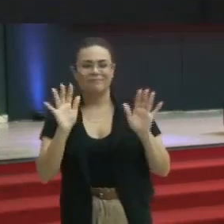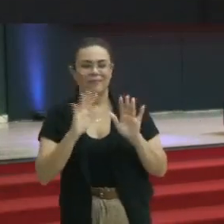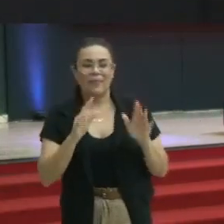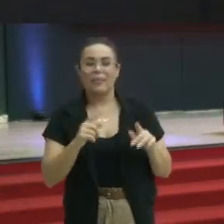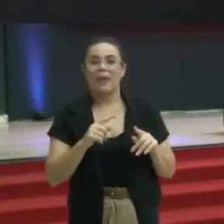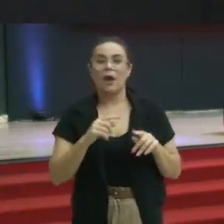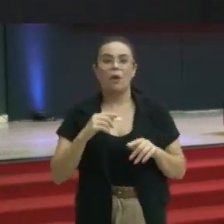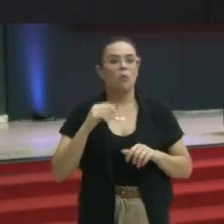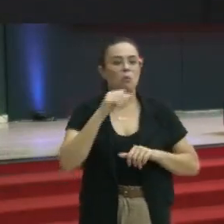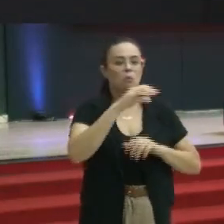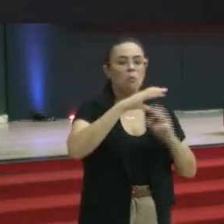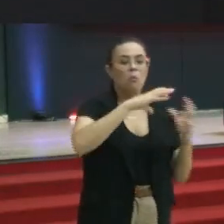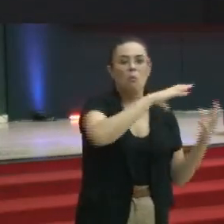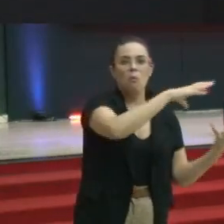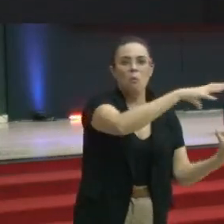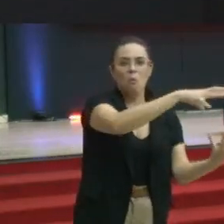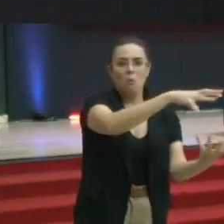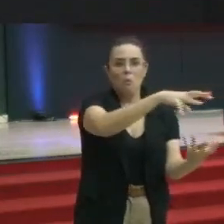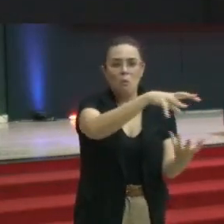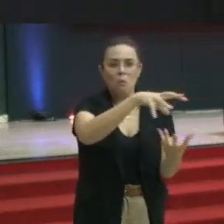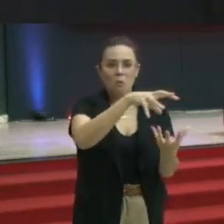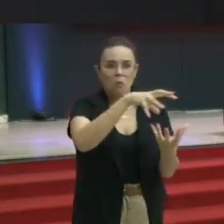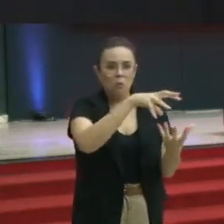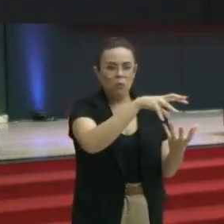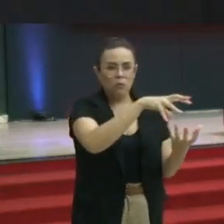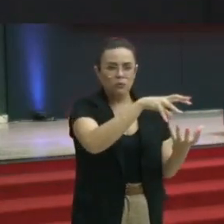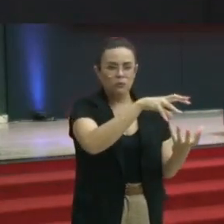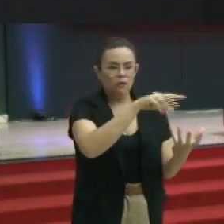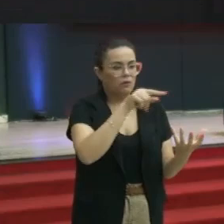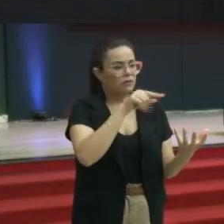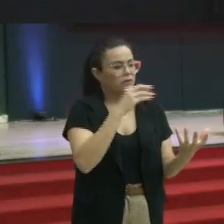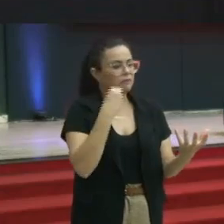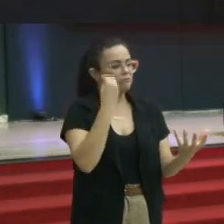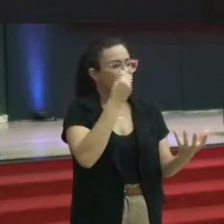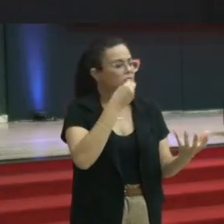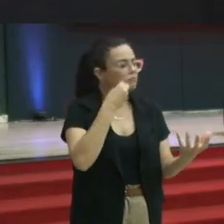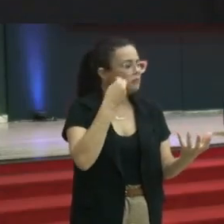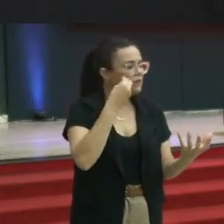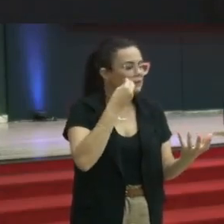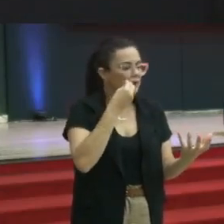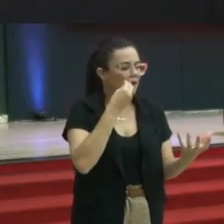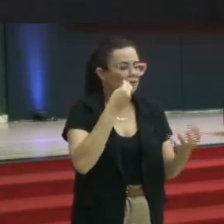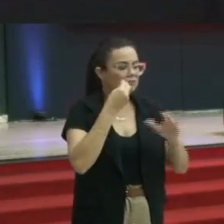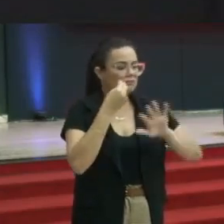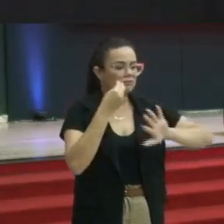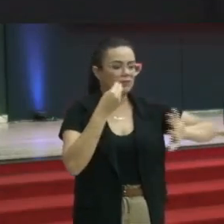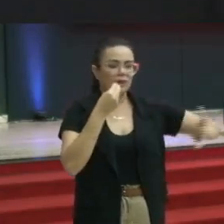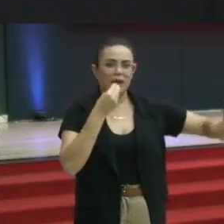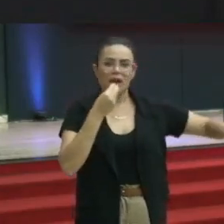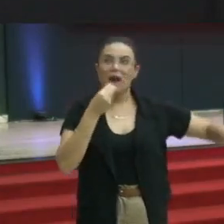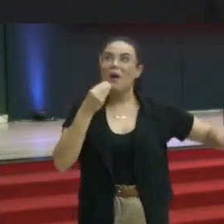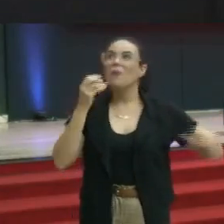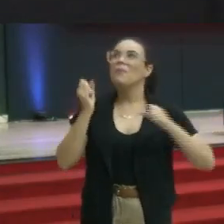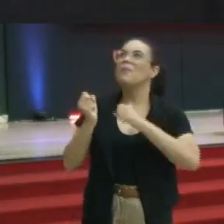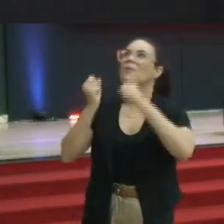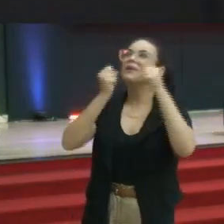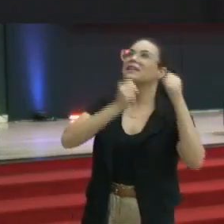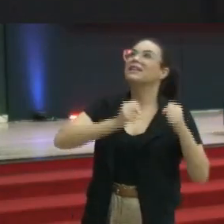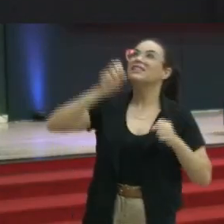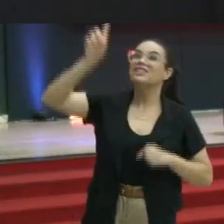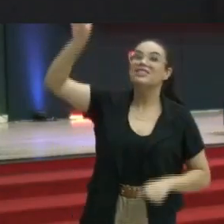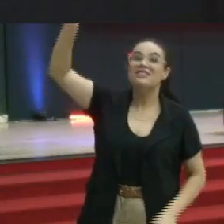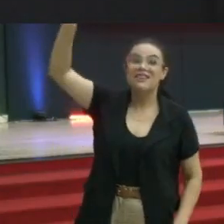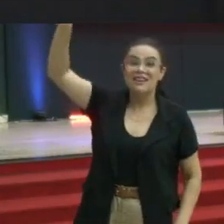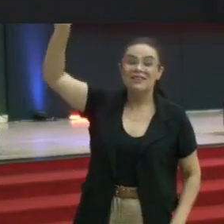te moldar. Você pode experimentar o poder de Deus para ser transformado e